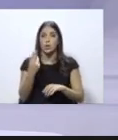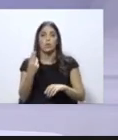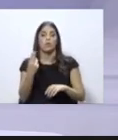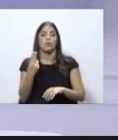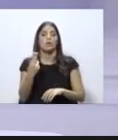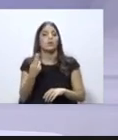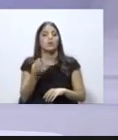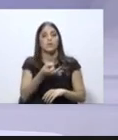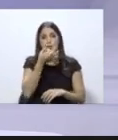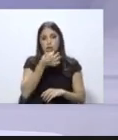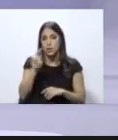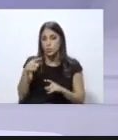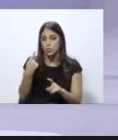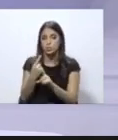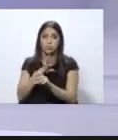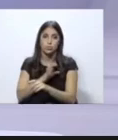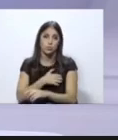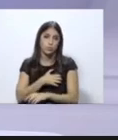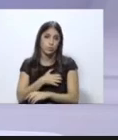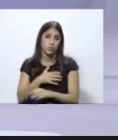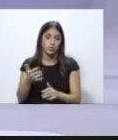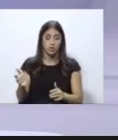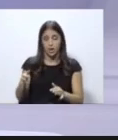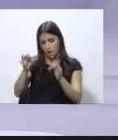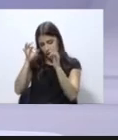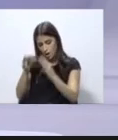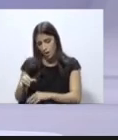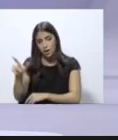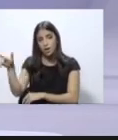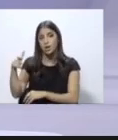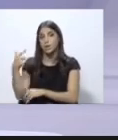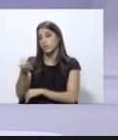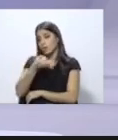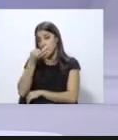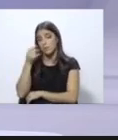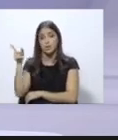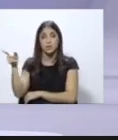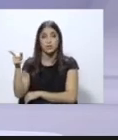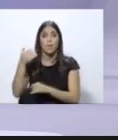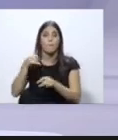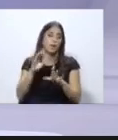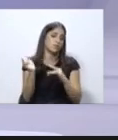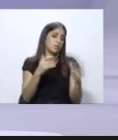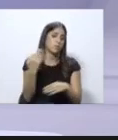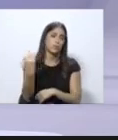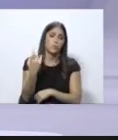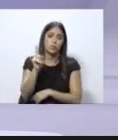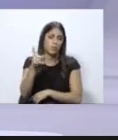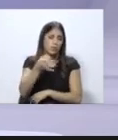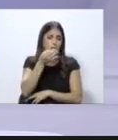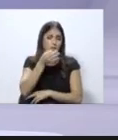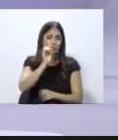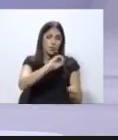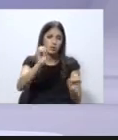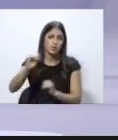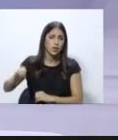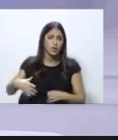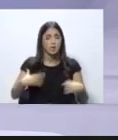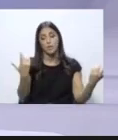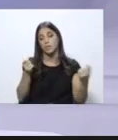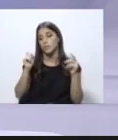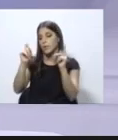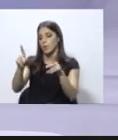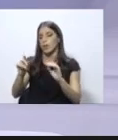de outros clubes ou não sei o quê. Seguramente ele pegava nisso. Mas como no, o Futebol Clube Porto não fez isto este fim de semana, foi outro clube a fazê-lo, aí já